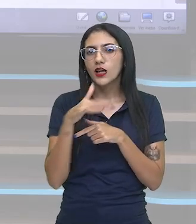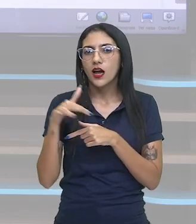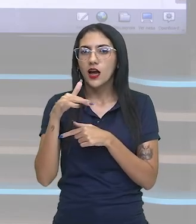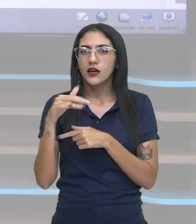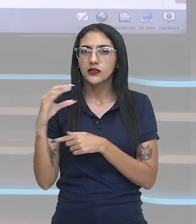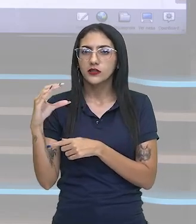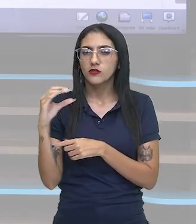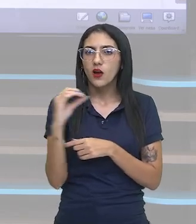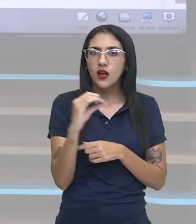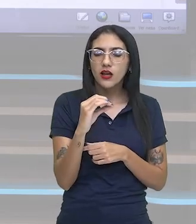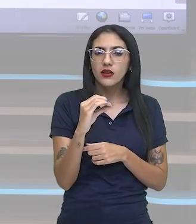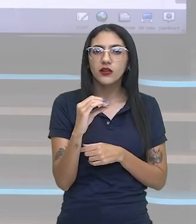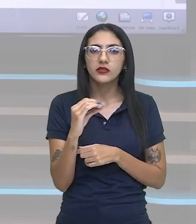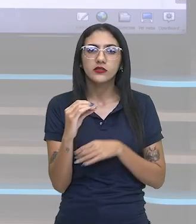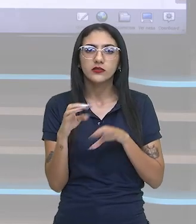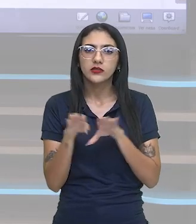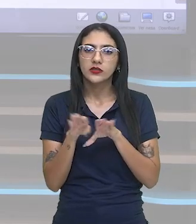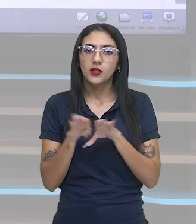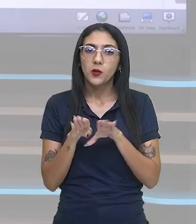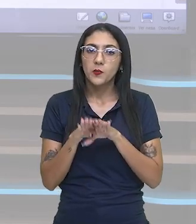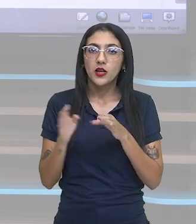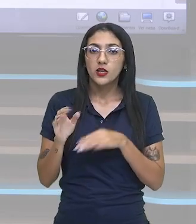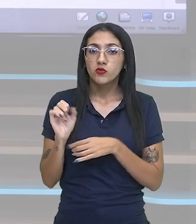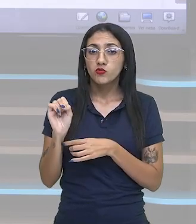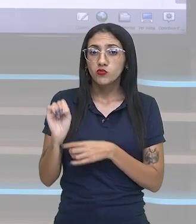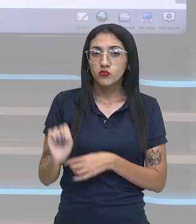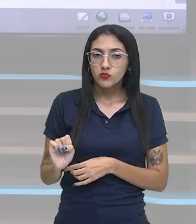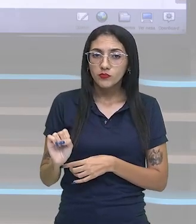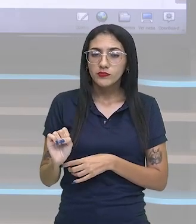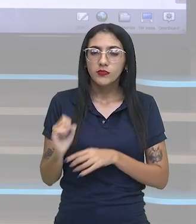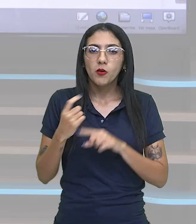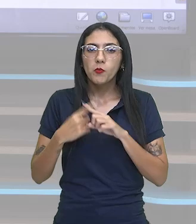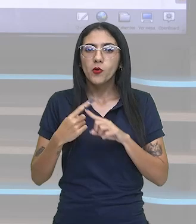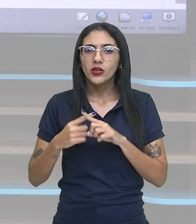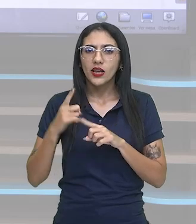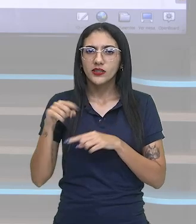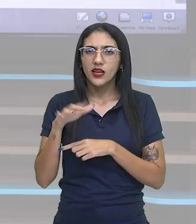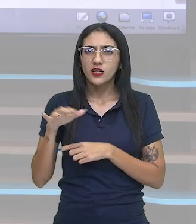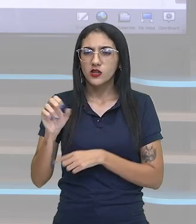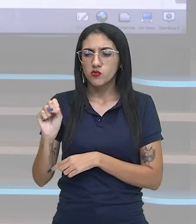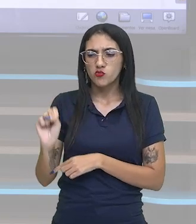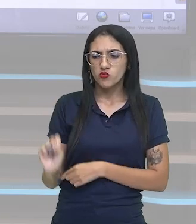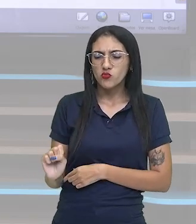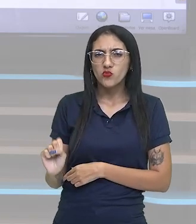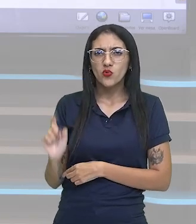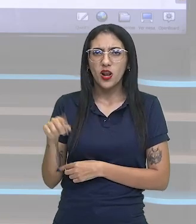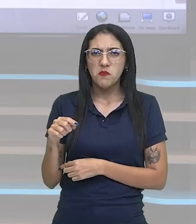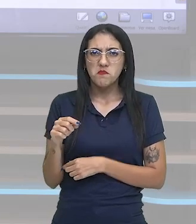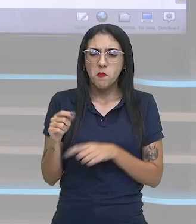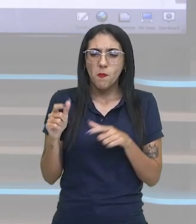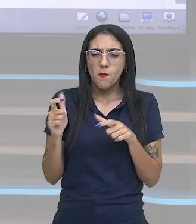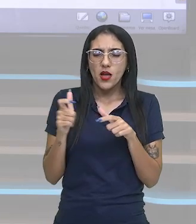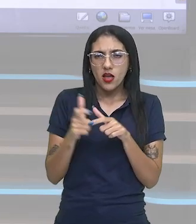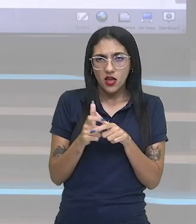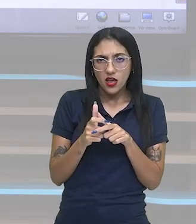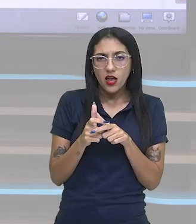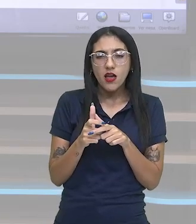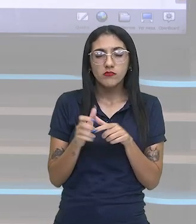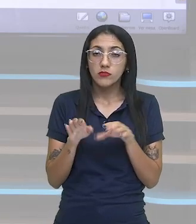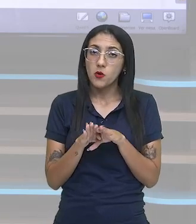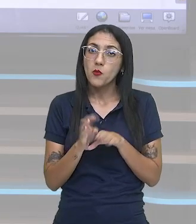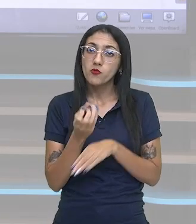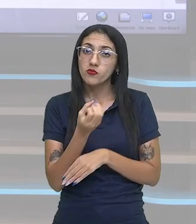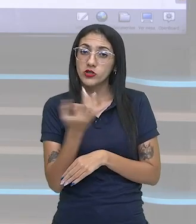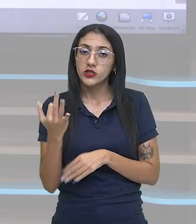região centro-oeste, né? Na região sul, até por ter um tamanho, uma extensão territorial menor, também vai ter menos